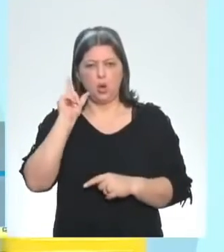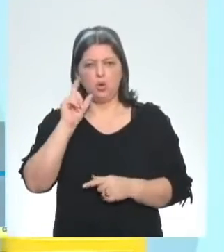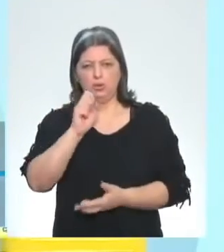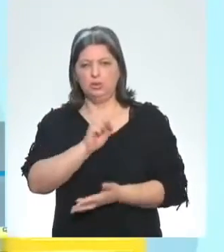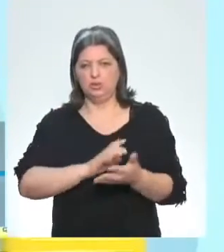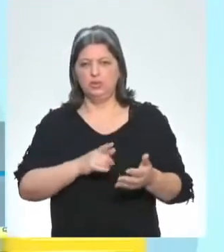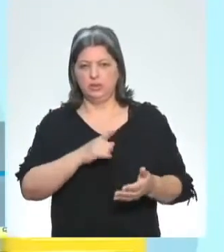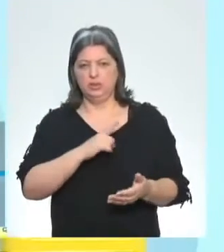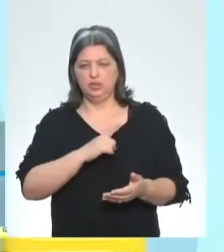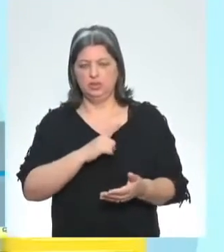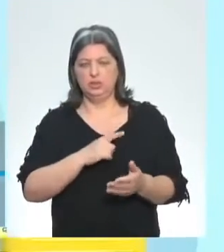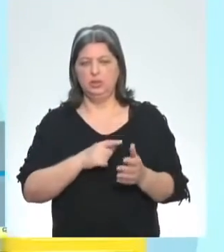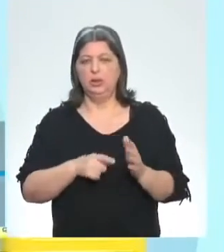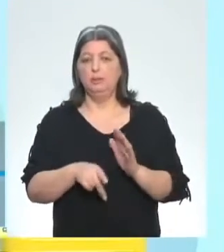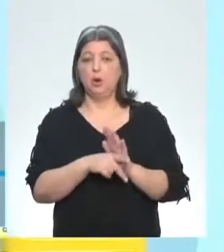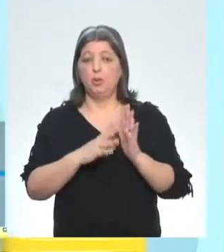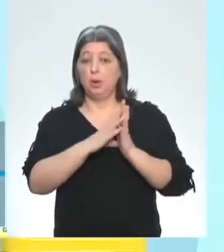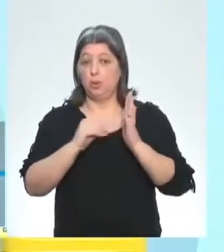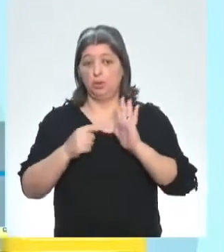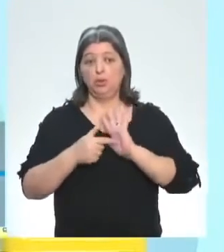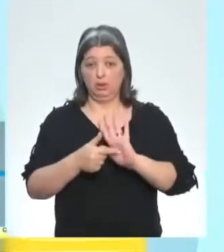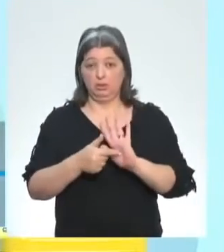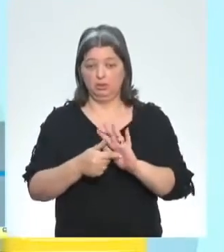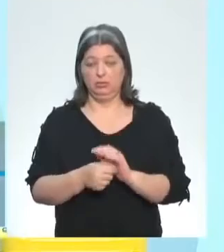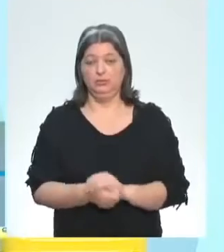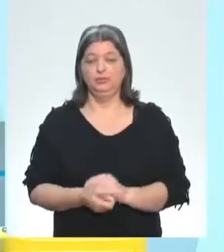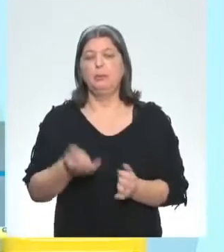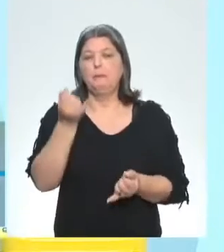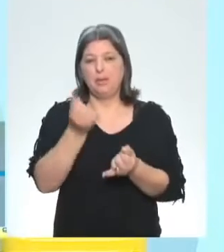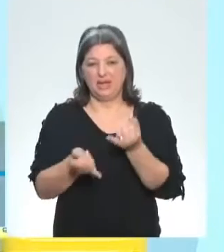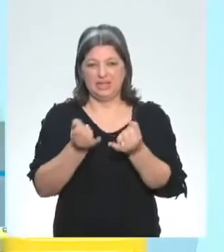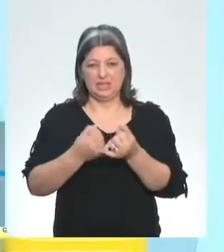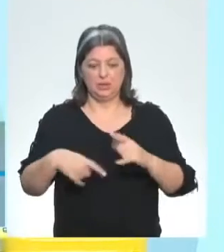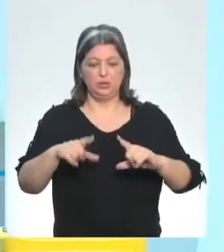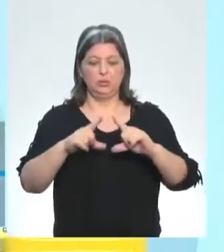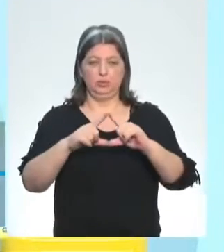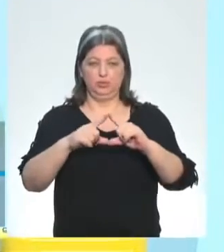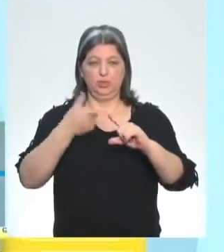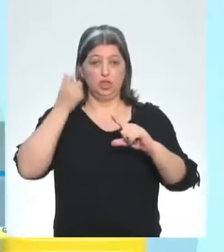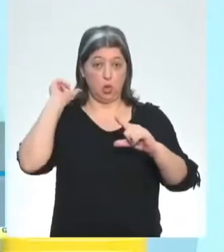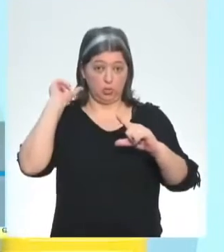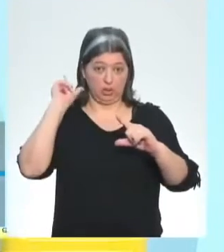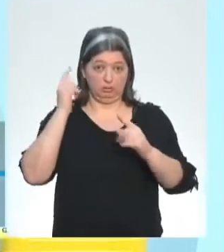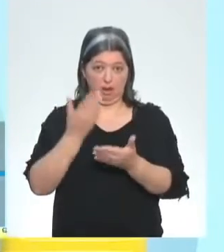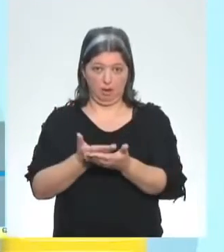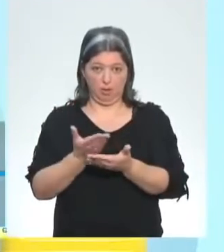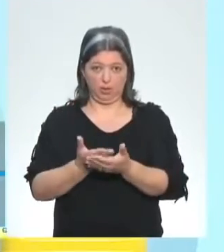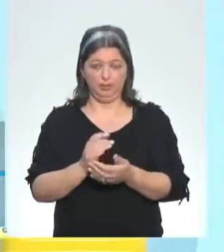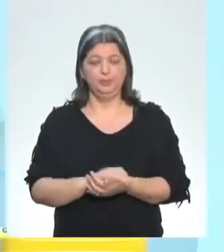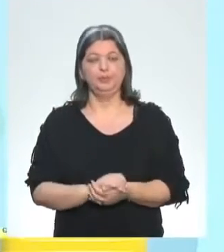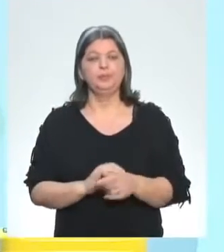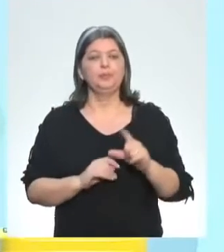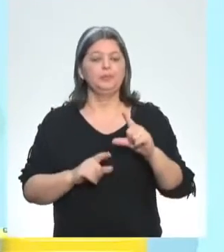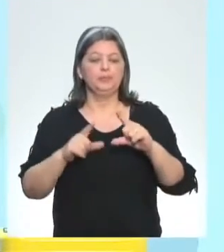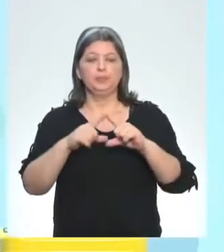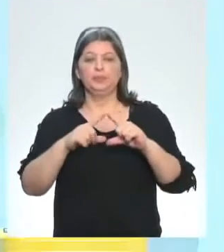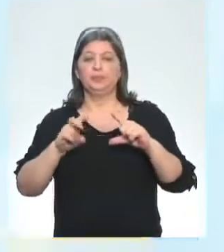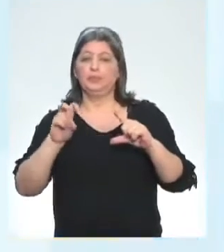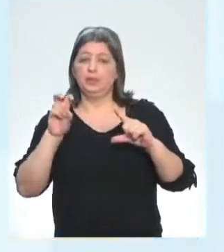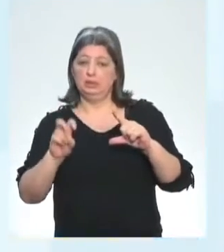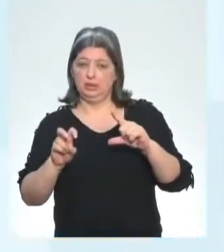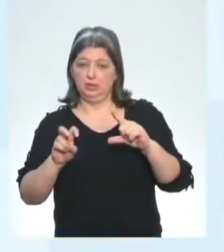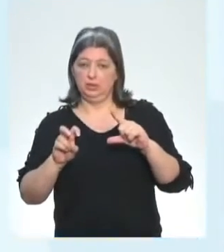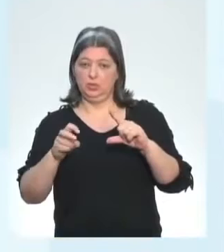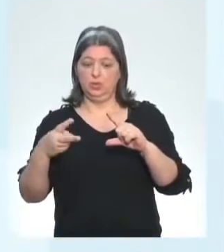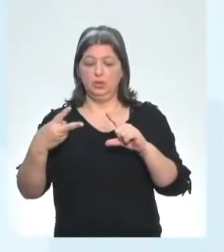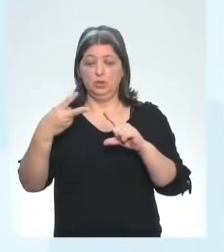que tem este modelo aqui, ó. Eu dei um triângulo parecido com esse, a tarefa ontem, ó. Eu coloquei que aqui vale 5, esse